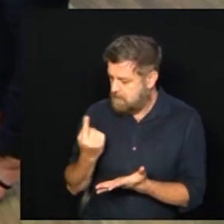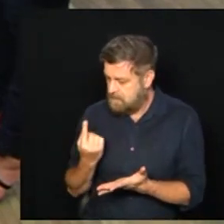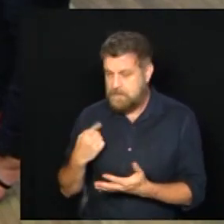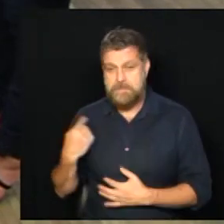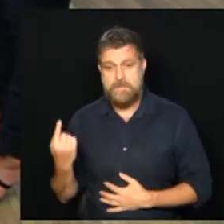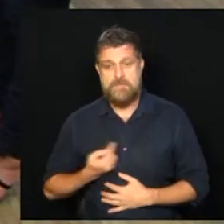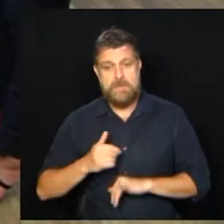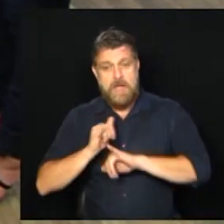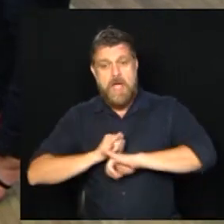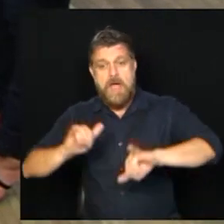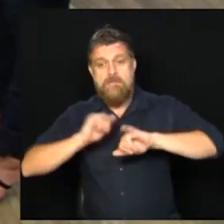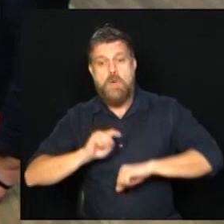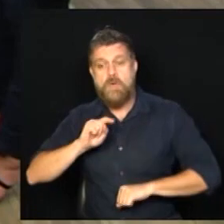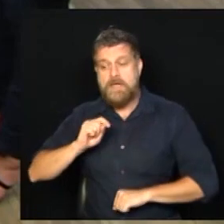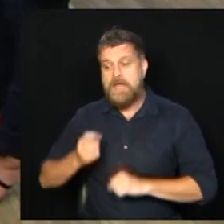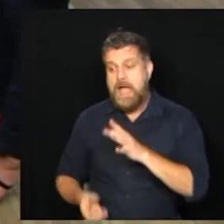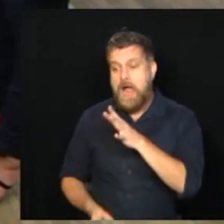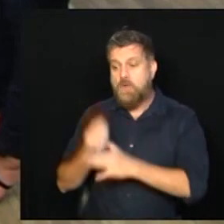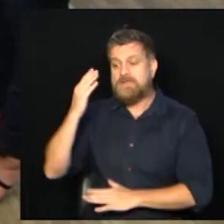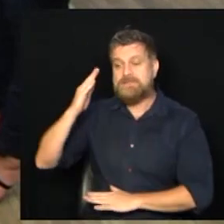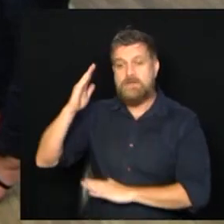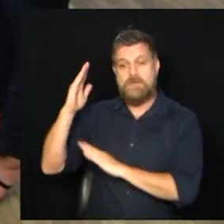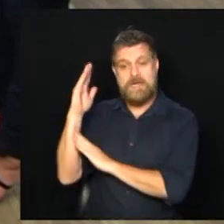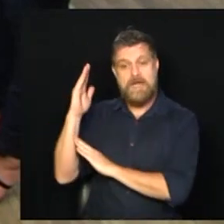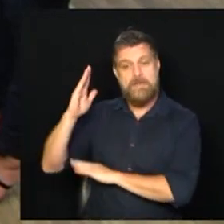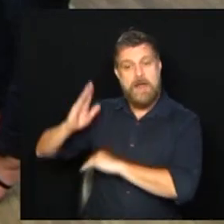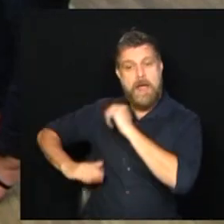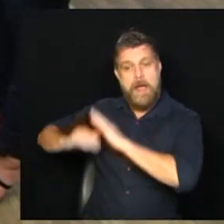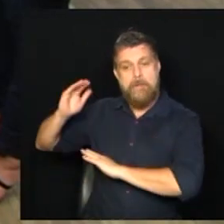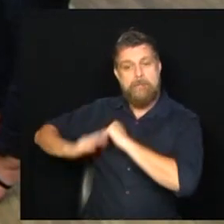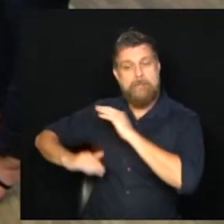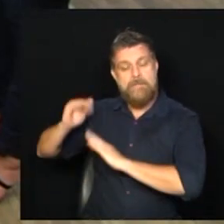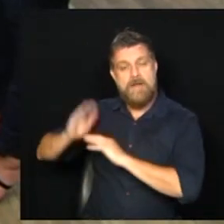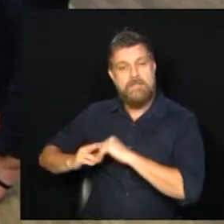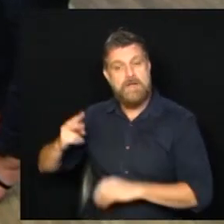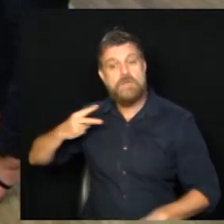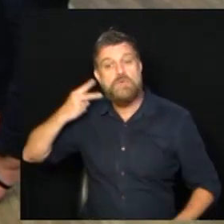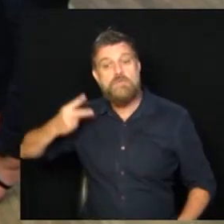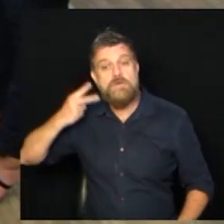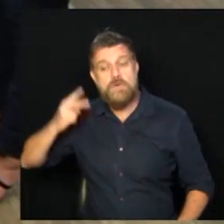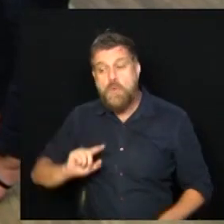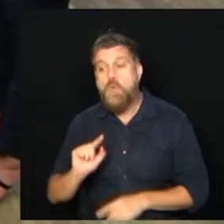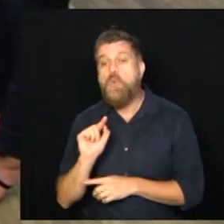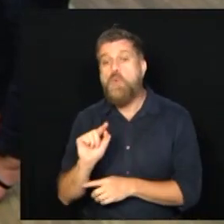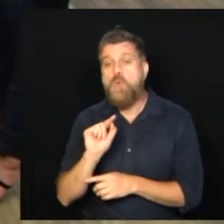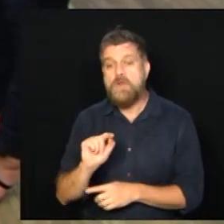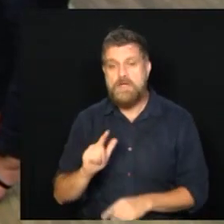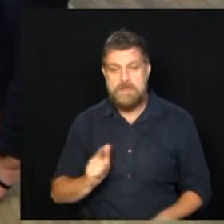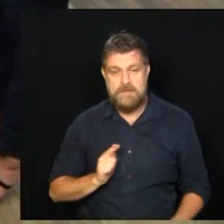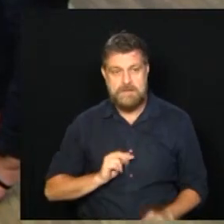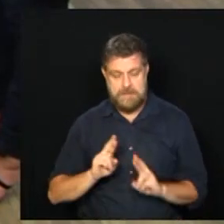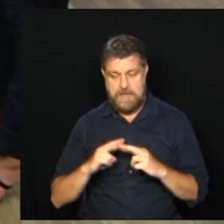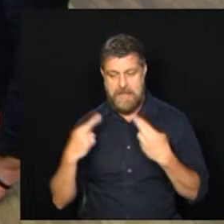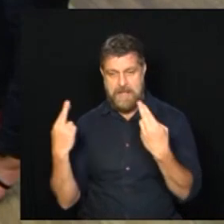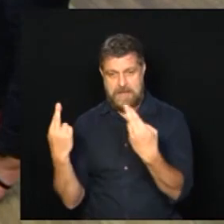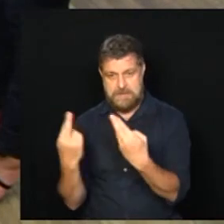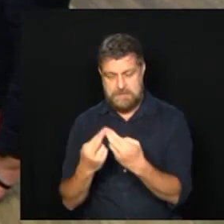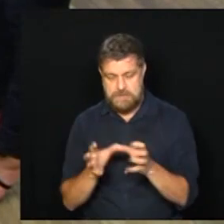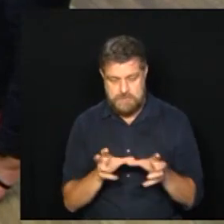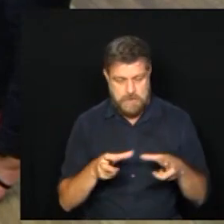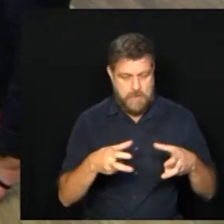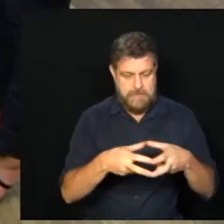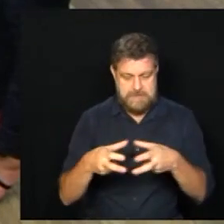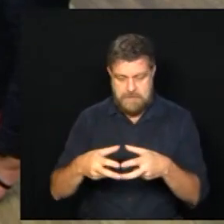das notícias do Legislativo, do que acontece aqui na Câmara de Campinas, começando com as reuniões das